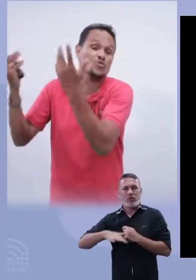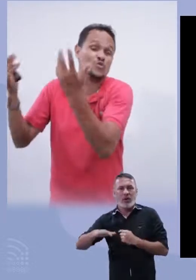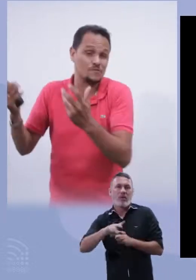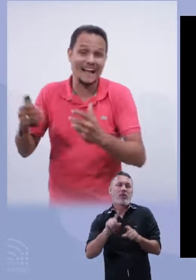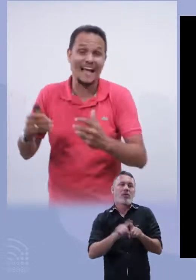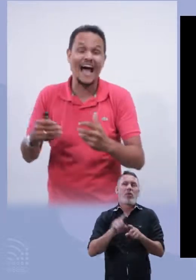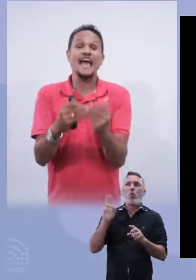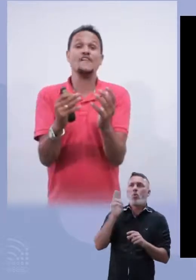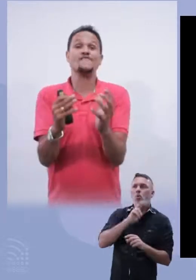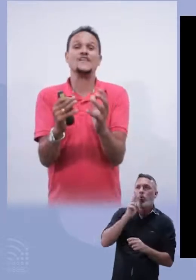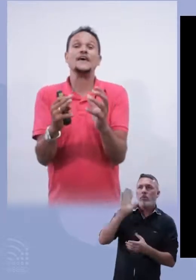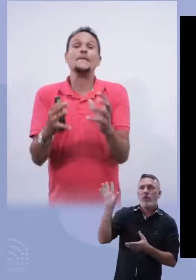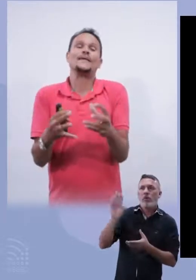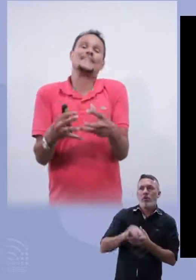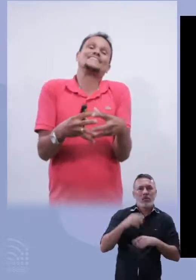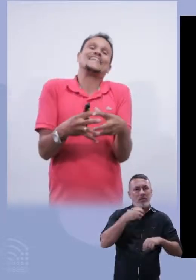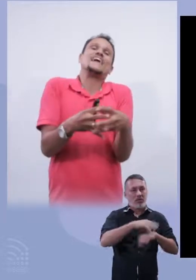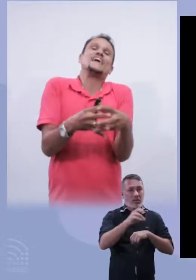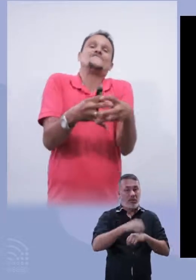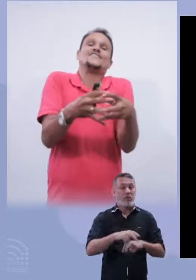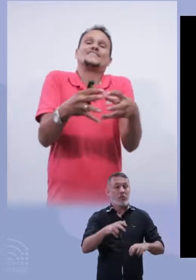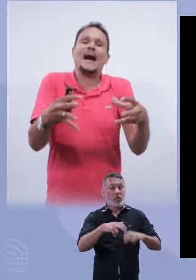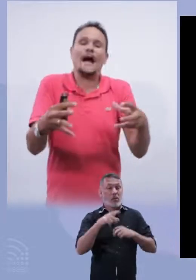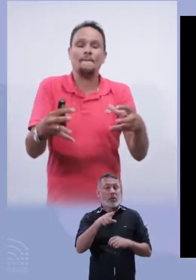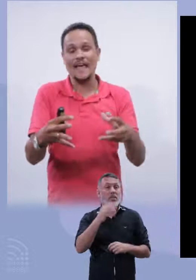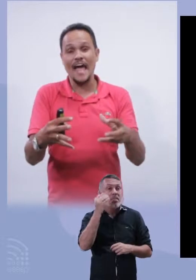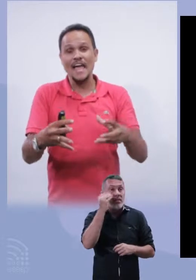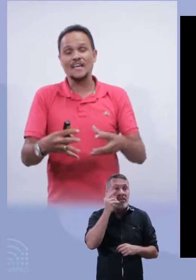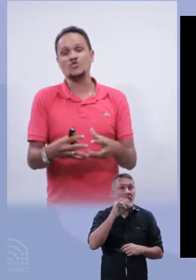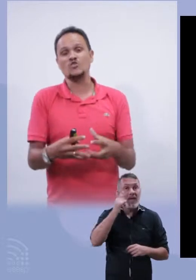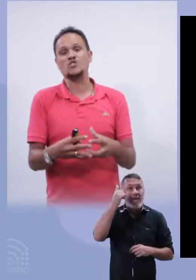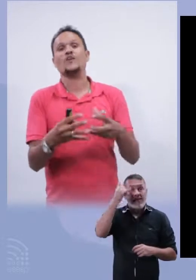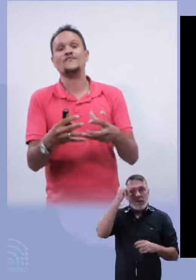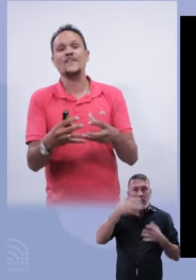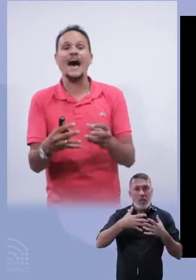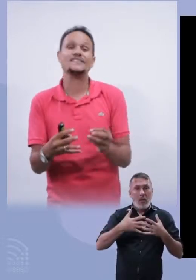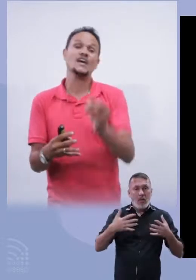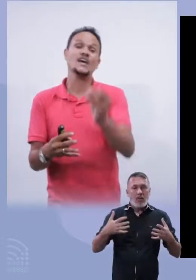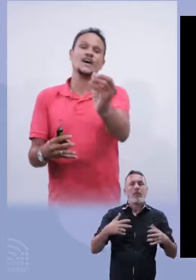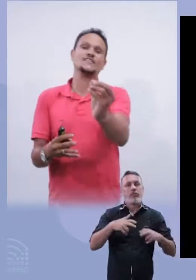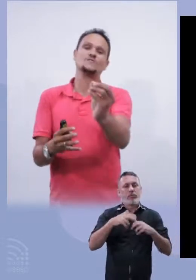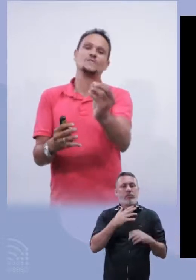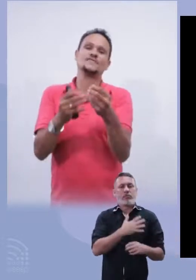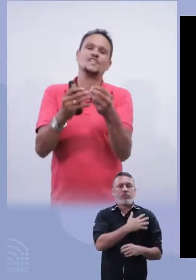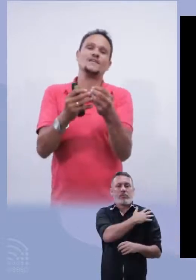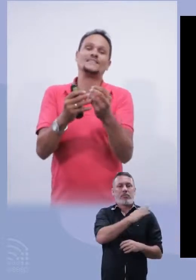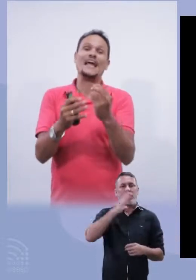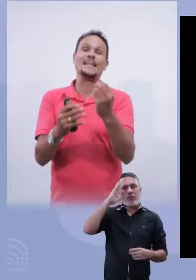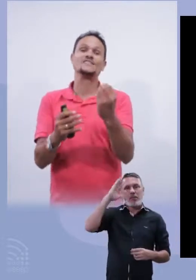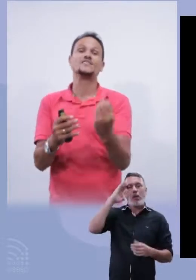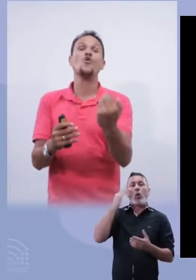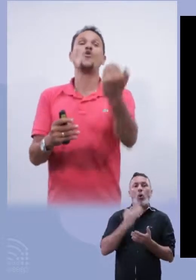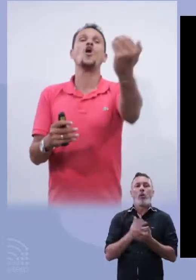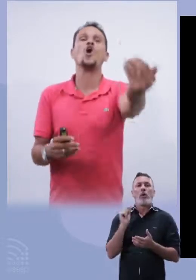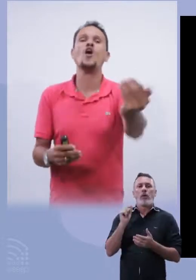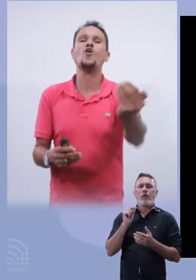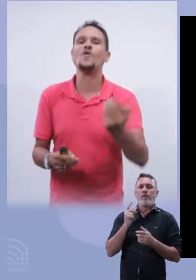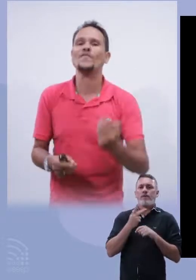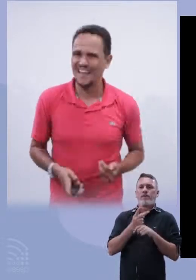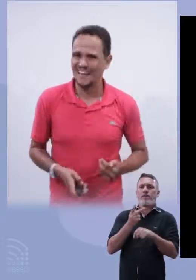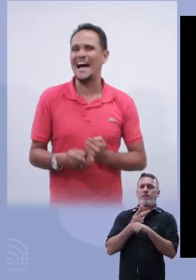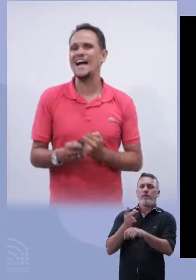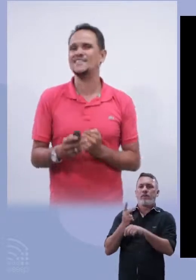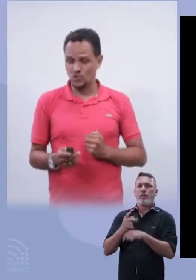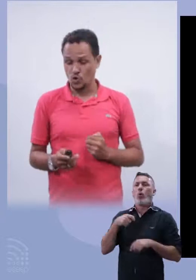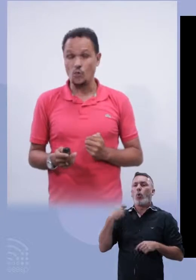ideias russas para cá, enfim, para tentar evitar, né, que isso se proliferasse, esses presidentes militares, então, colocam